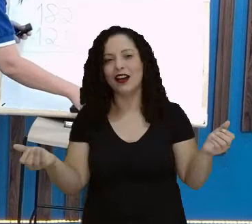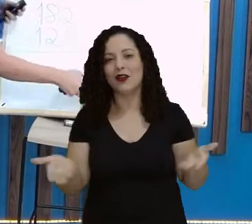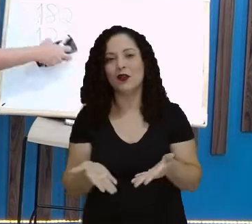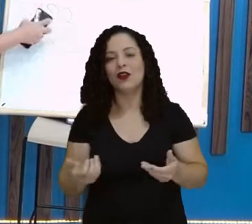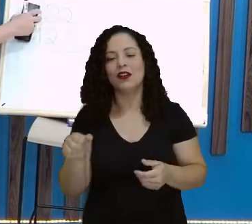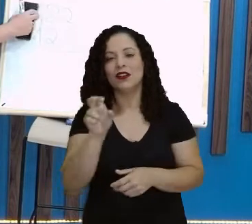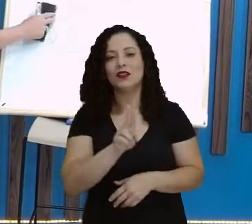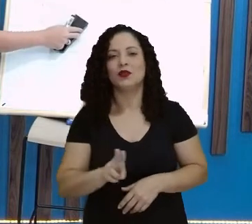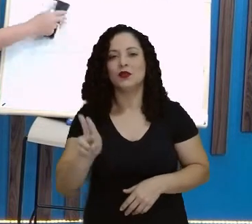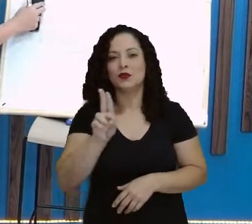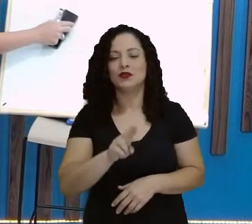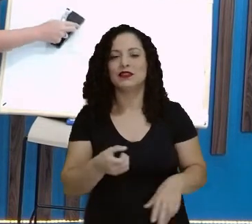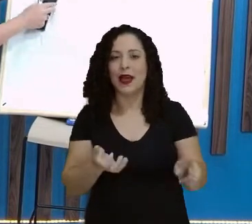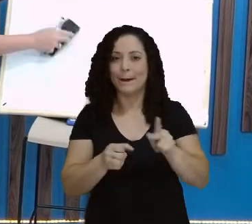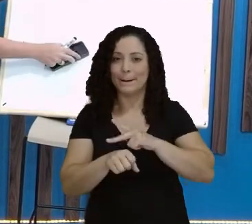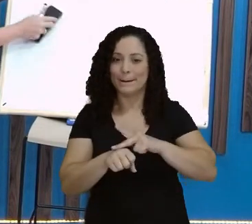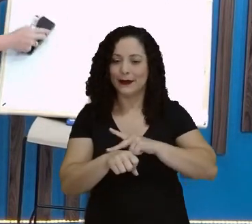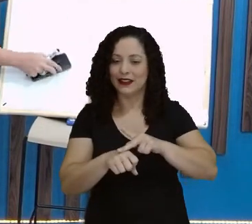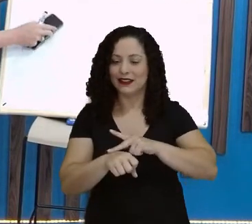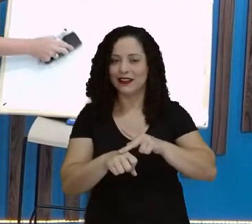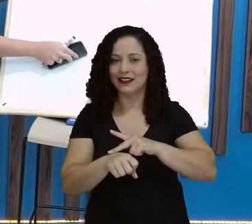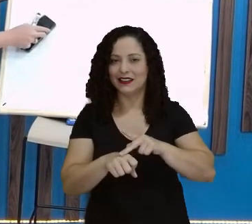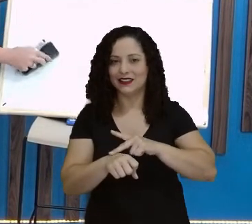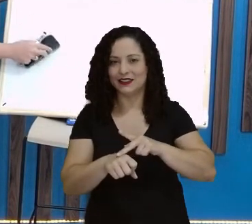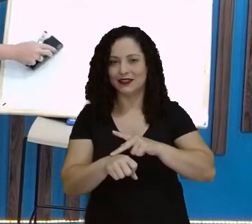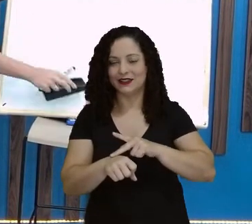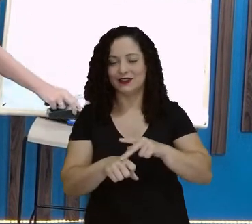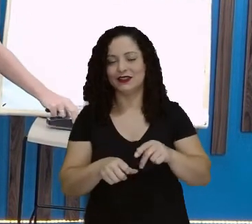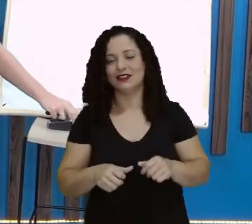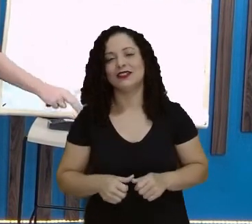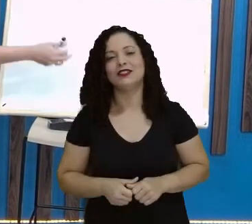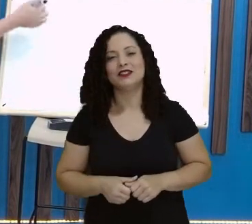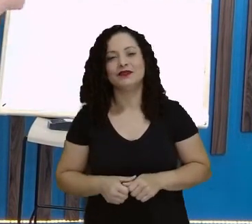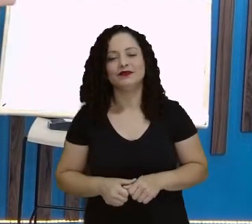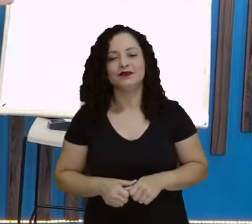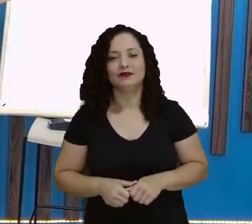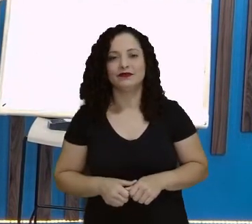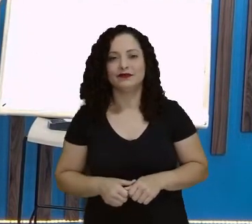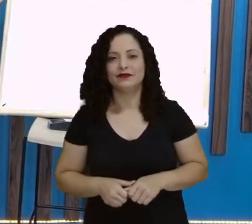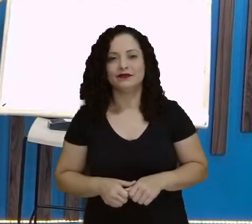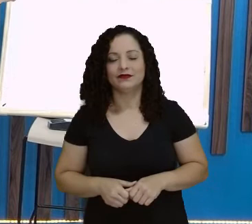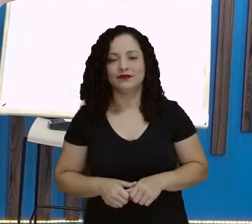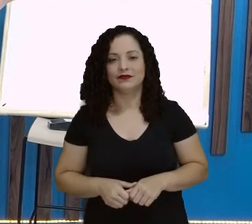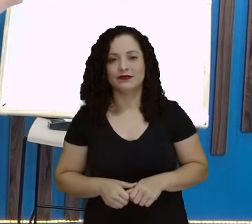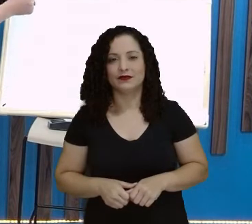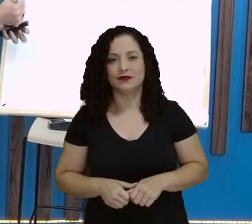então. Deixa eu apagar aqui, que ficou bem clarinho.